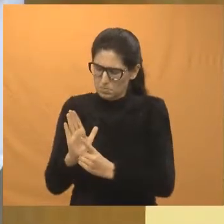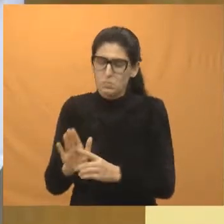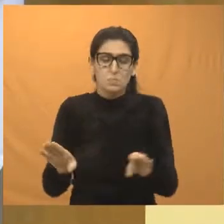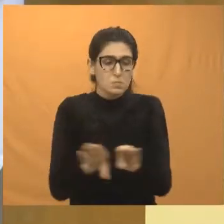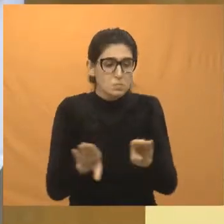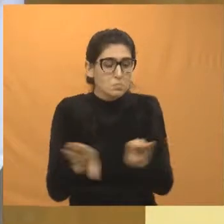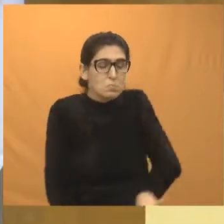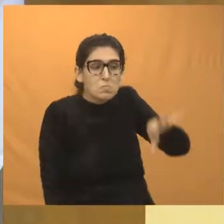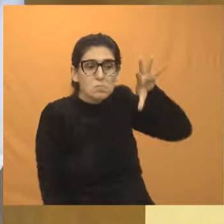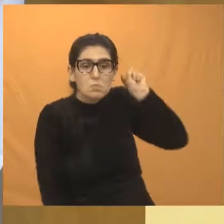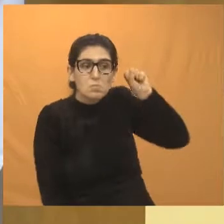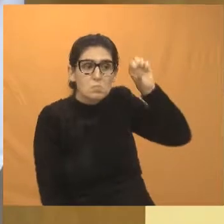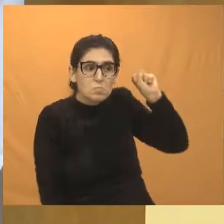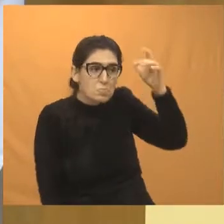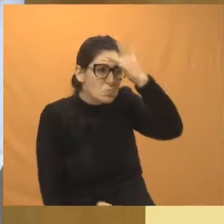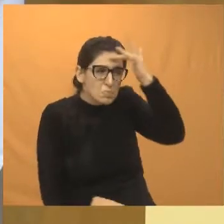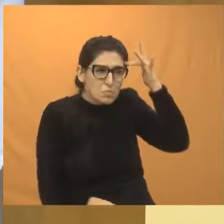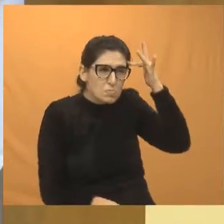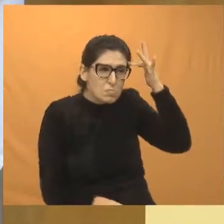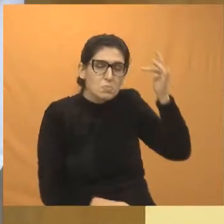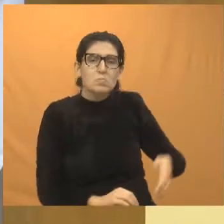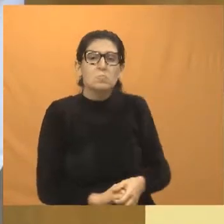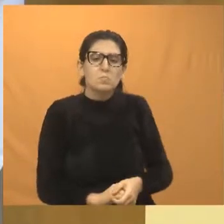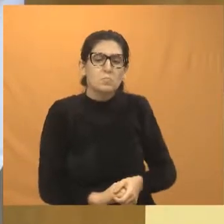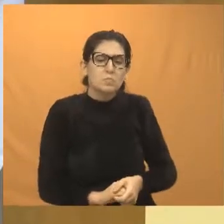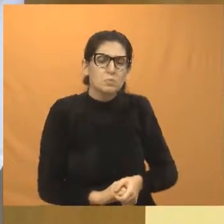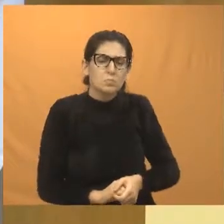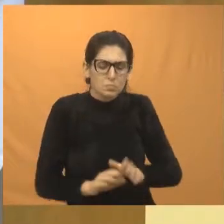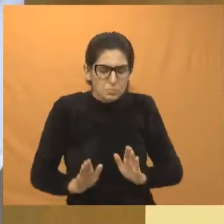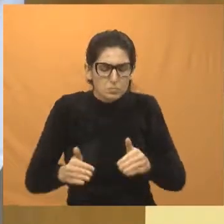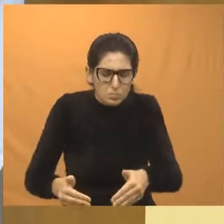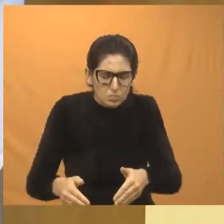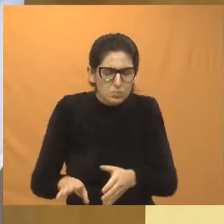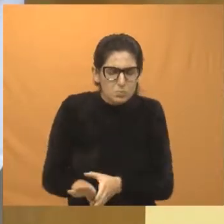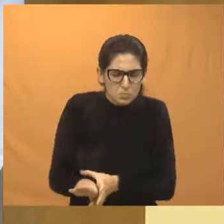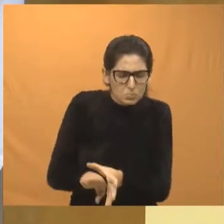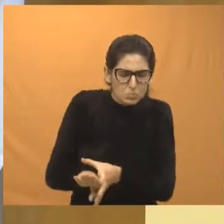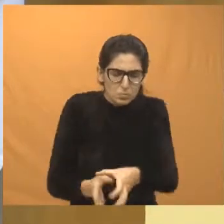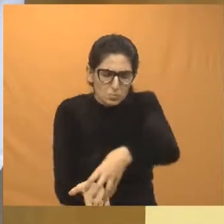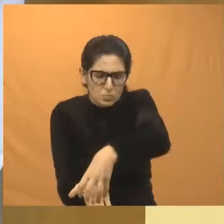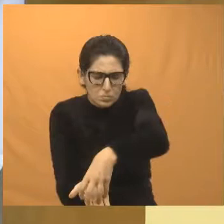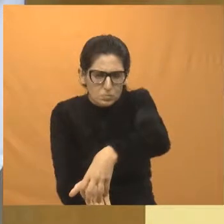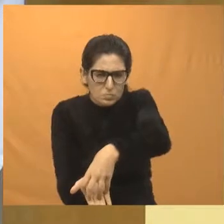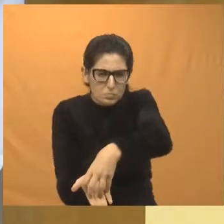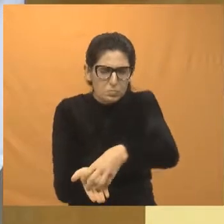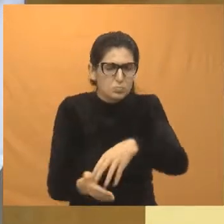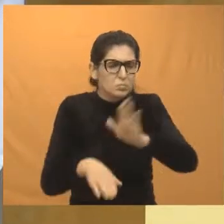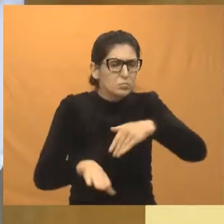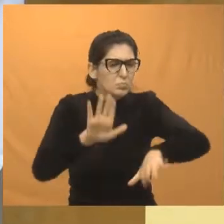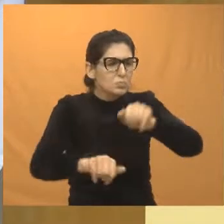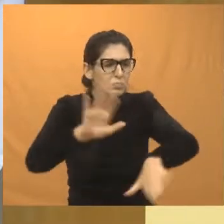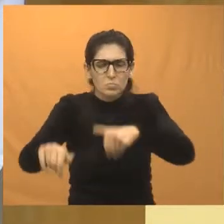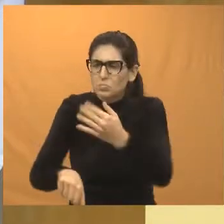Esse ouvir o Conselho me incomodou, porque acho que se cria um conselho, você chama técnicos da área,